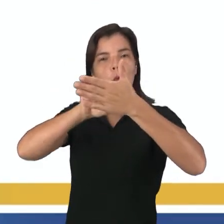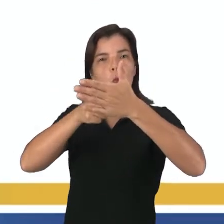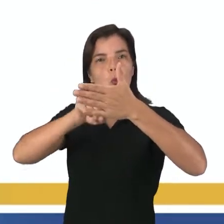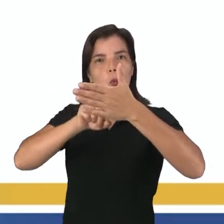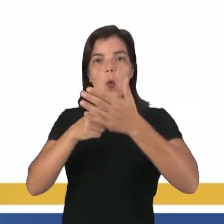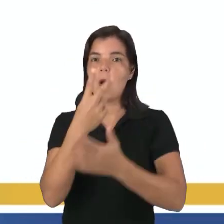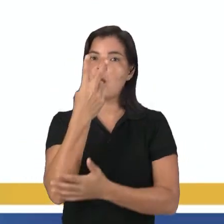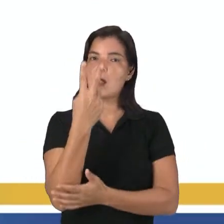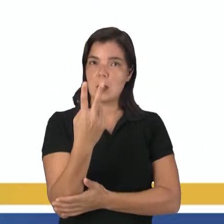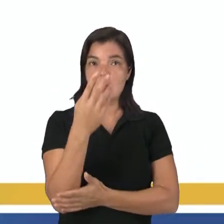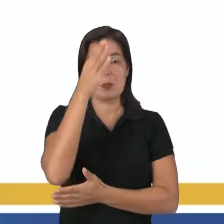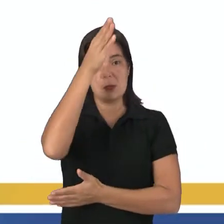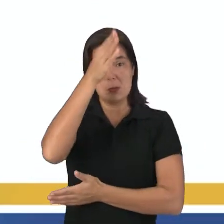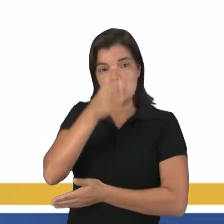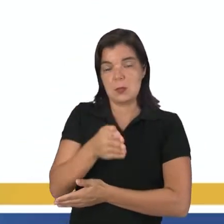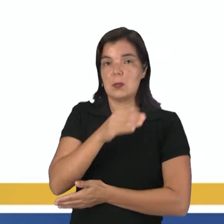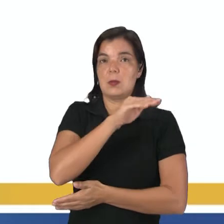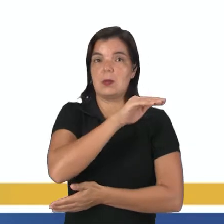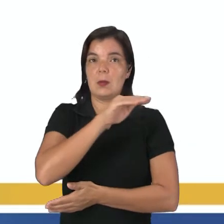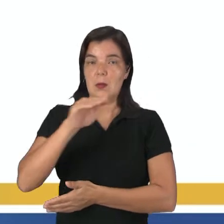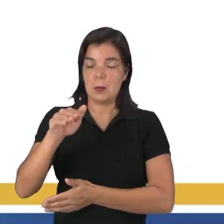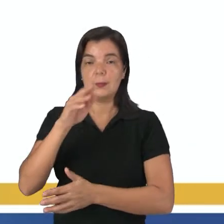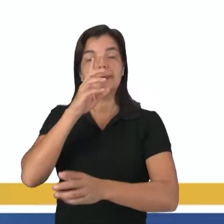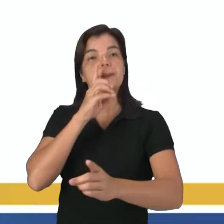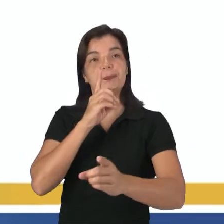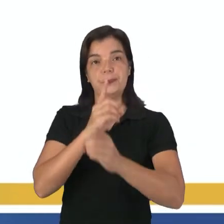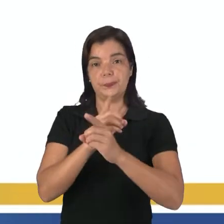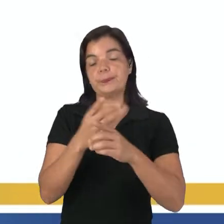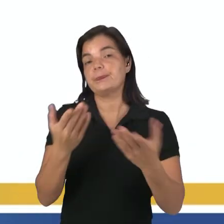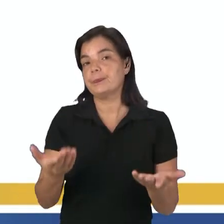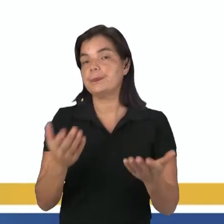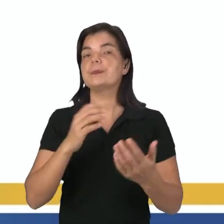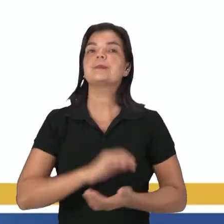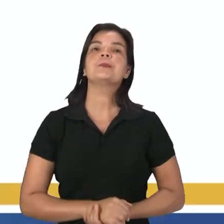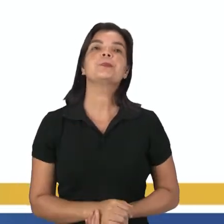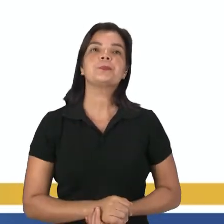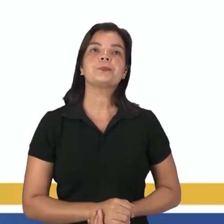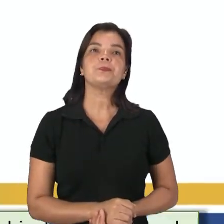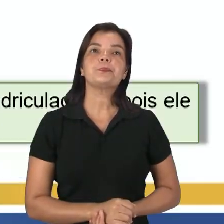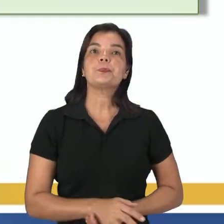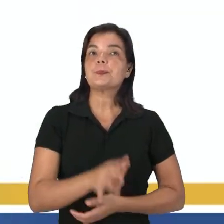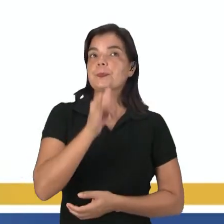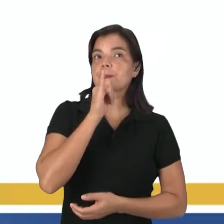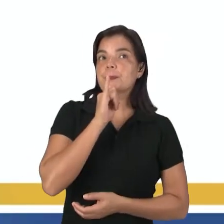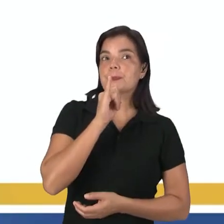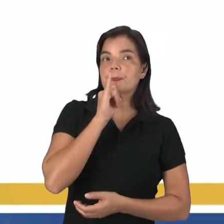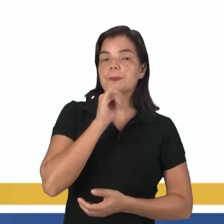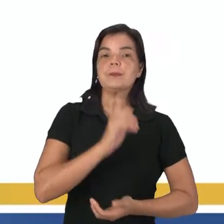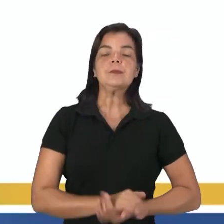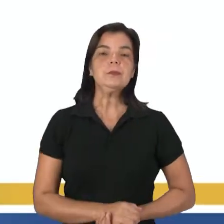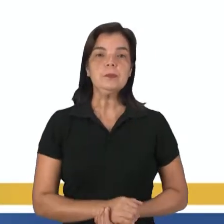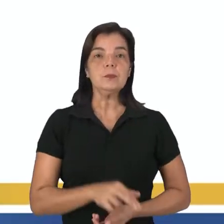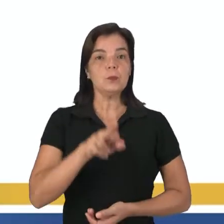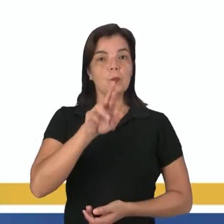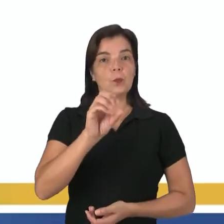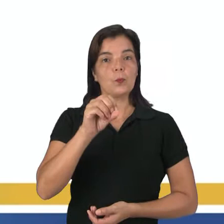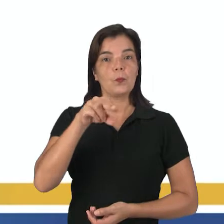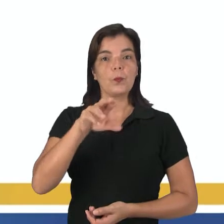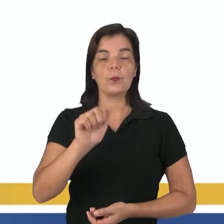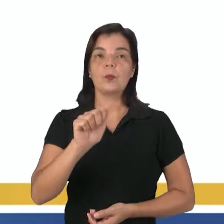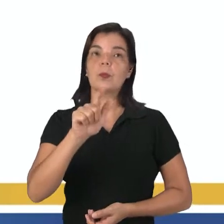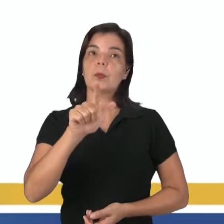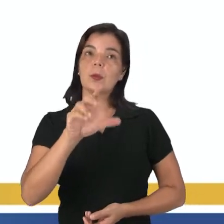onde os dois eixos nas duas retas se tocam ou se encontram né então vamos para o primeiro